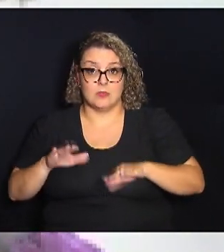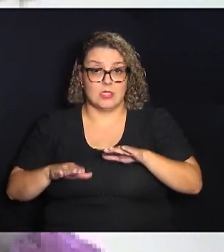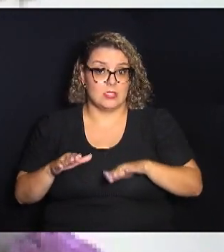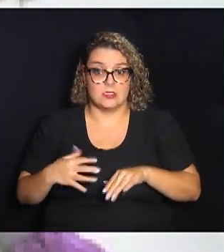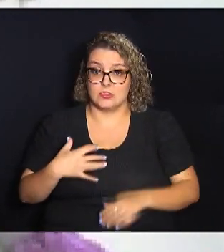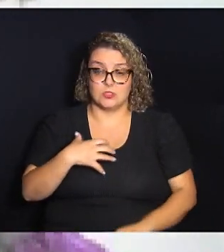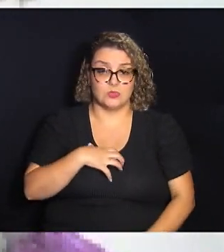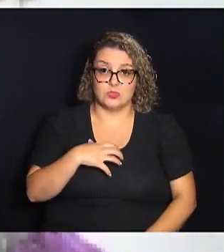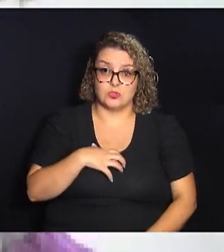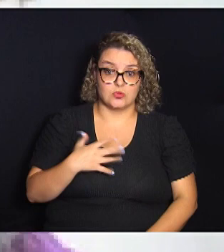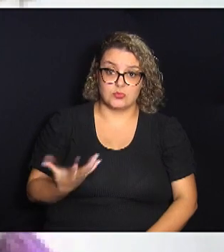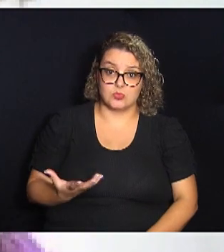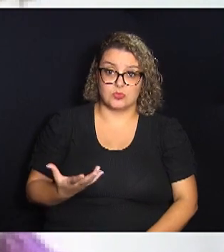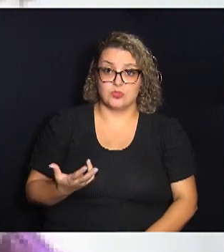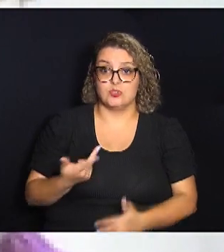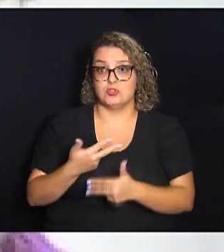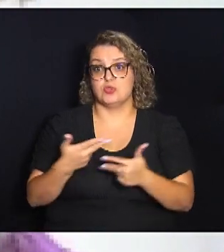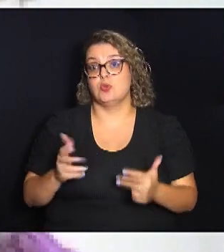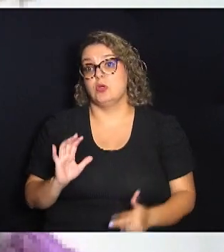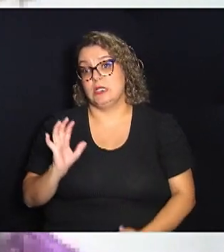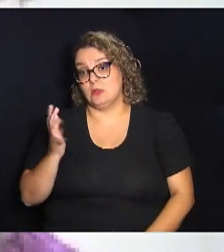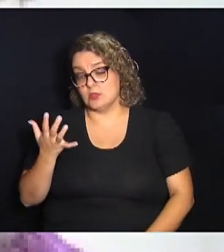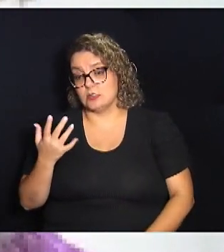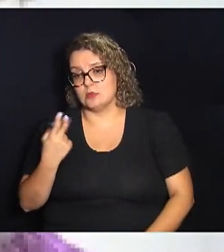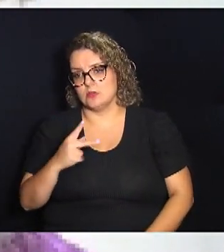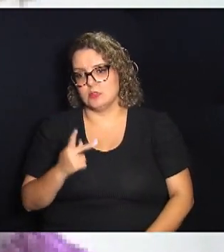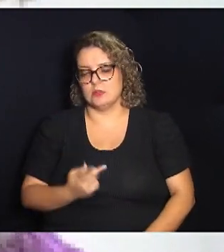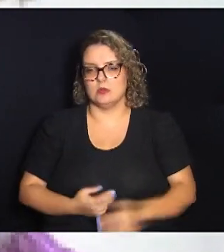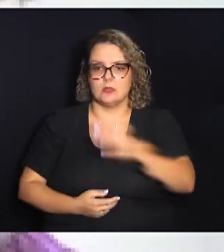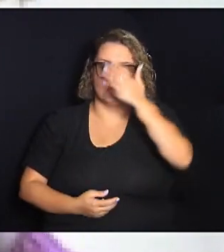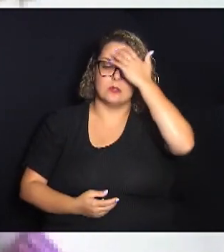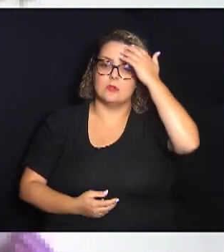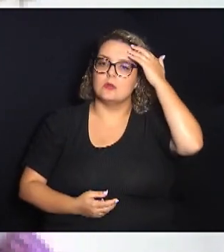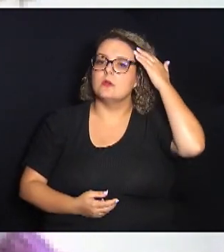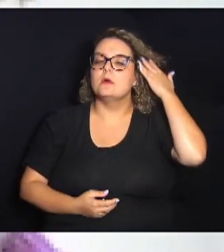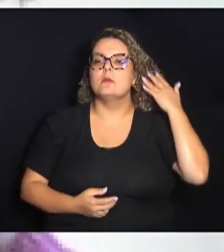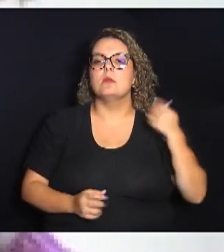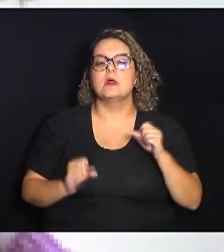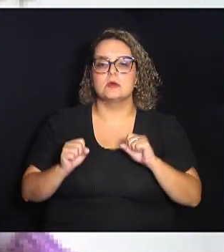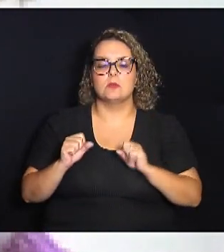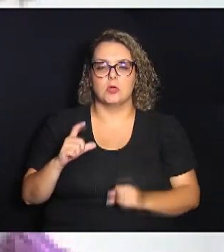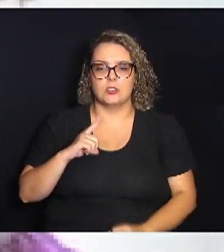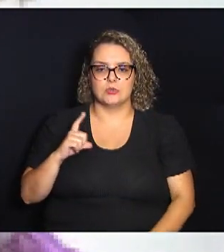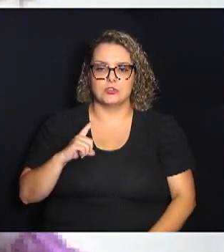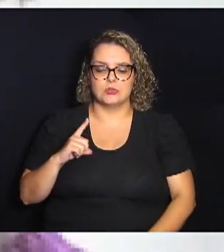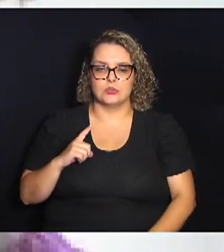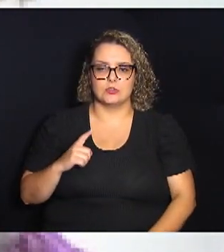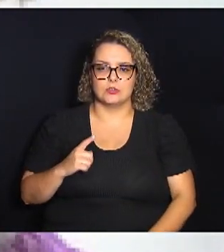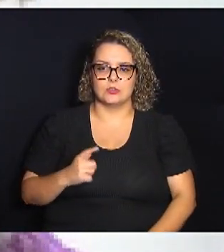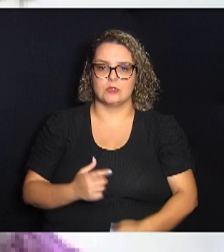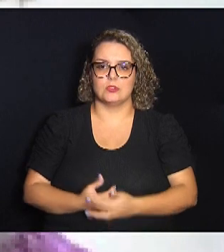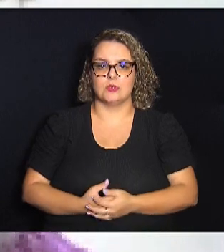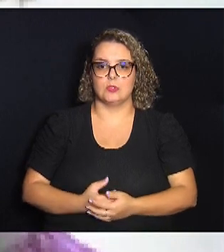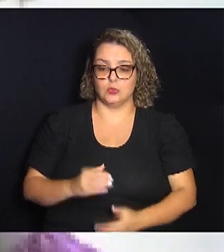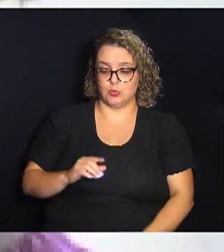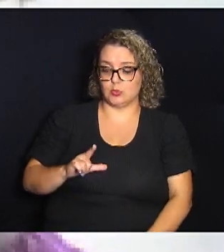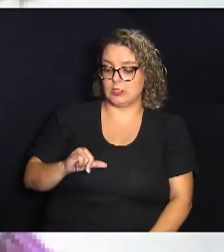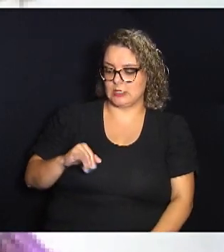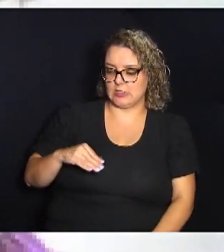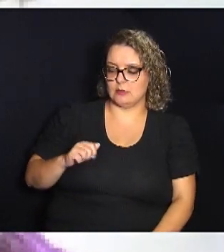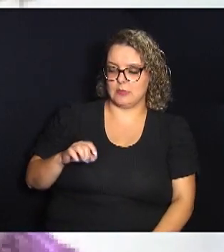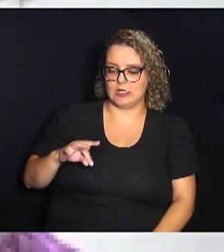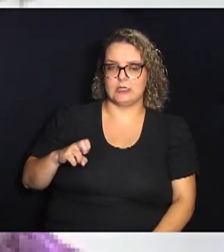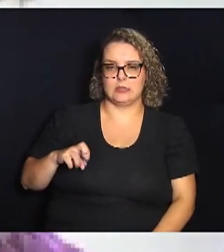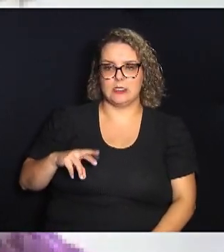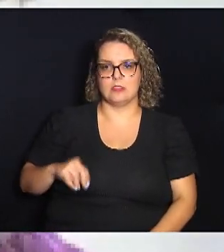sintoma de algo que está acontecendo com ela, mas pode haver essa questão do climatério, né, que vai chegar